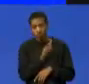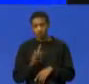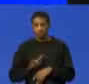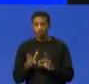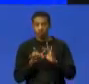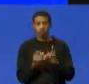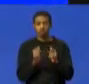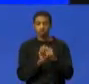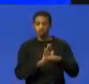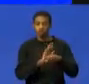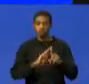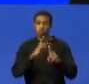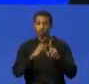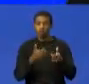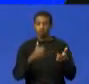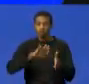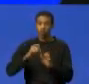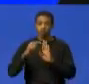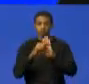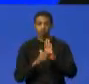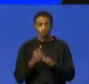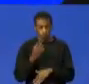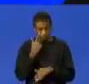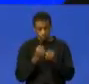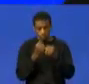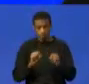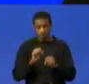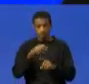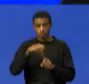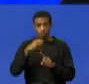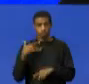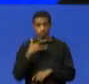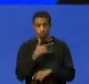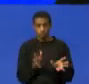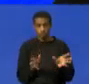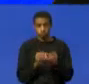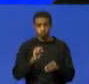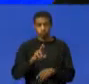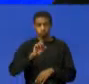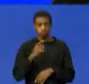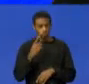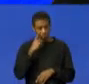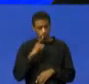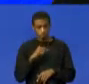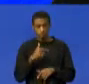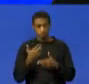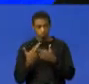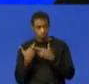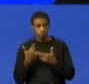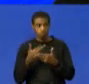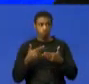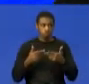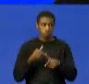interatividade? O Sistema Único de Saúde implica ações e serviços públicos de saúde que integram uma